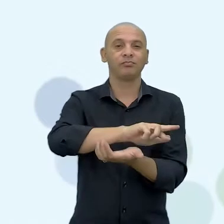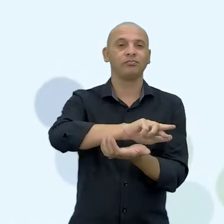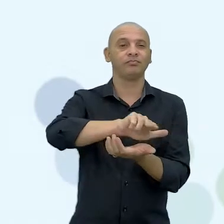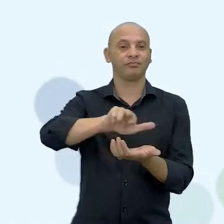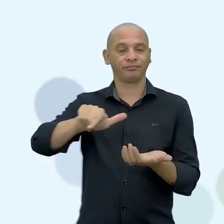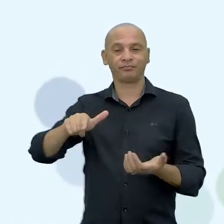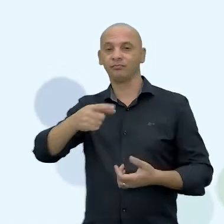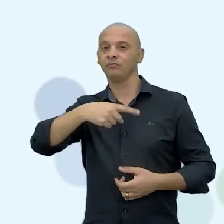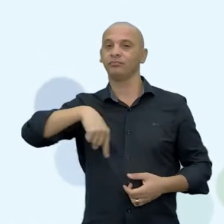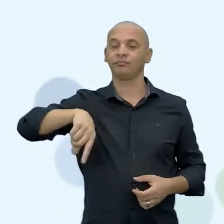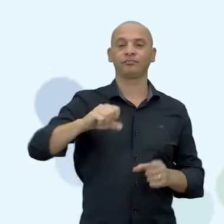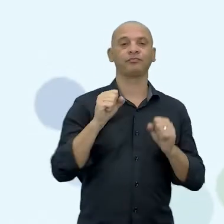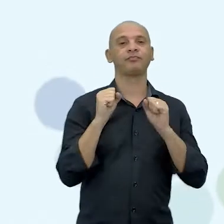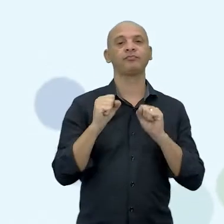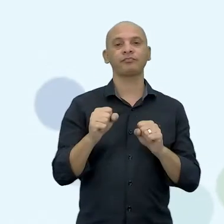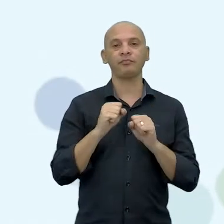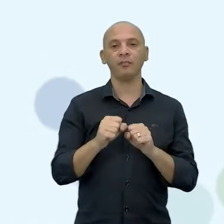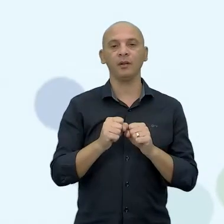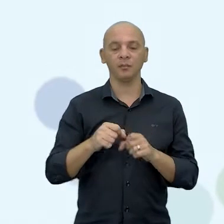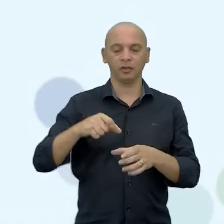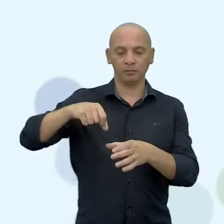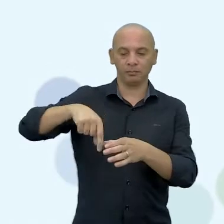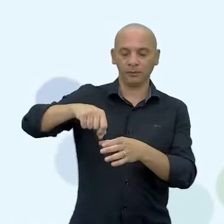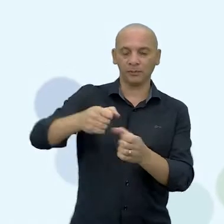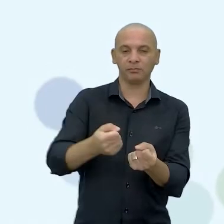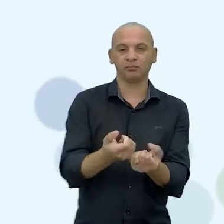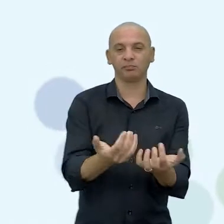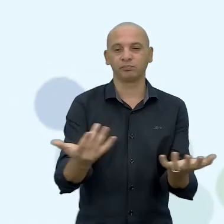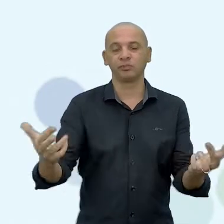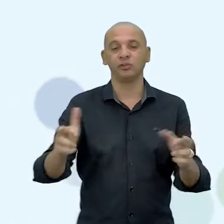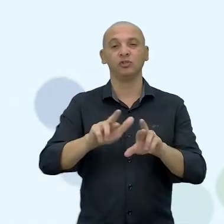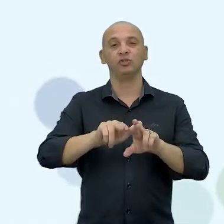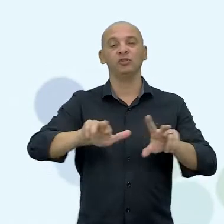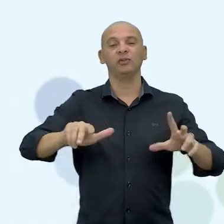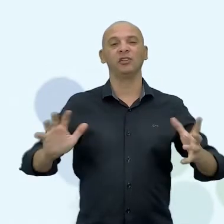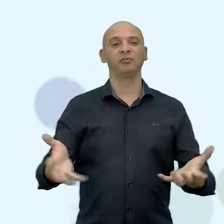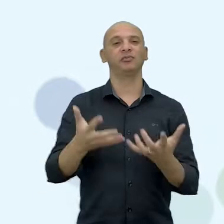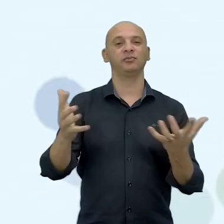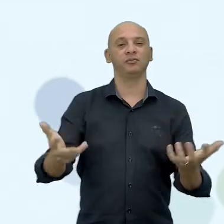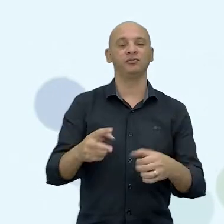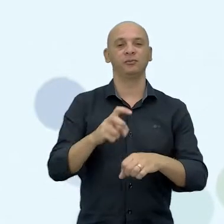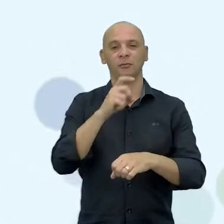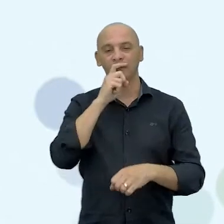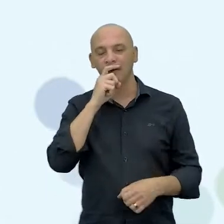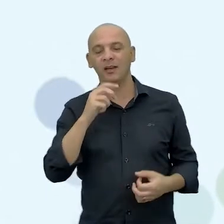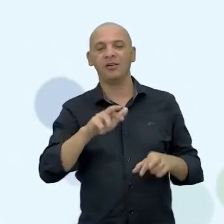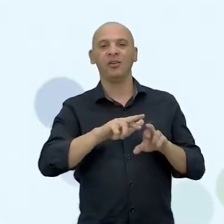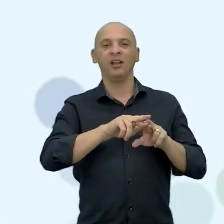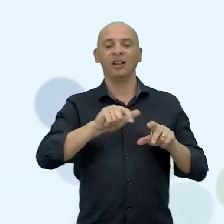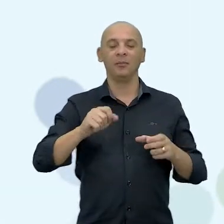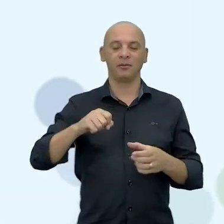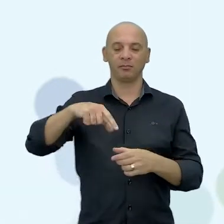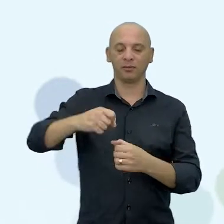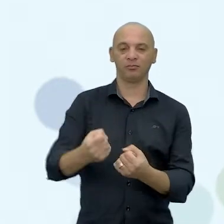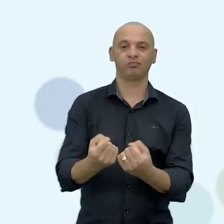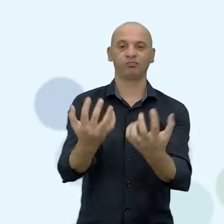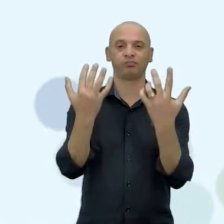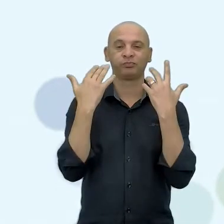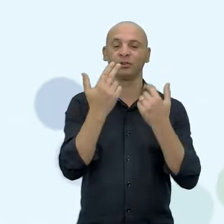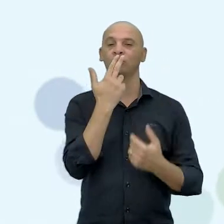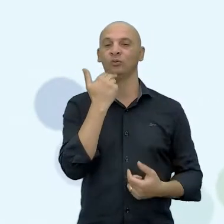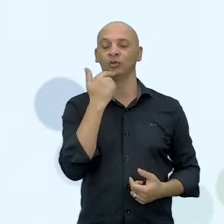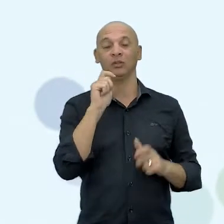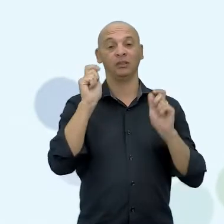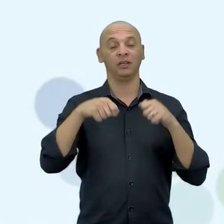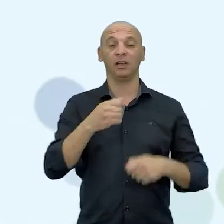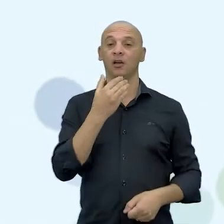nos permitem cultivar uma variedade de vegetais e plantas necessários para uma boa nutrição